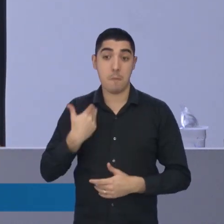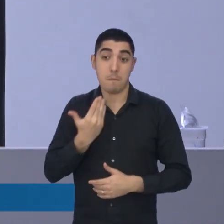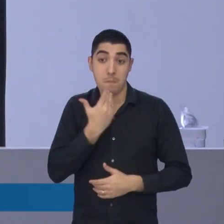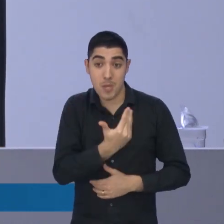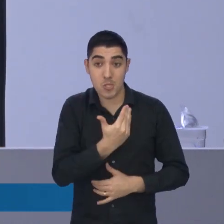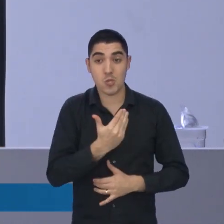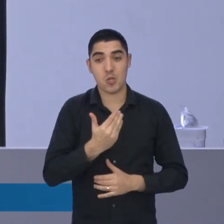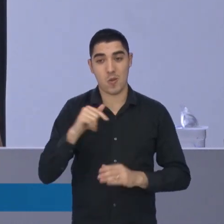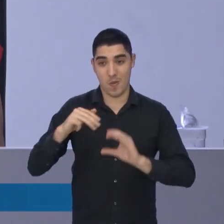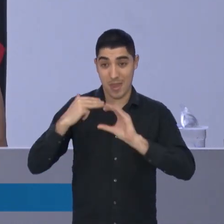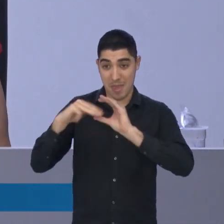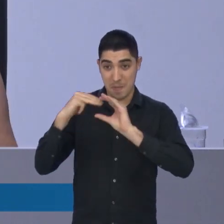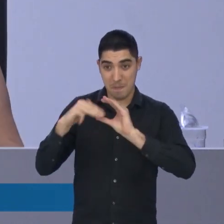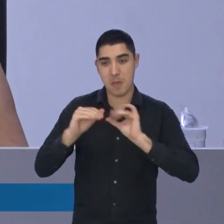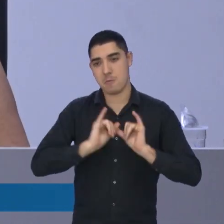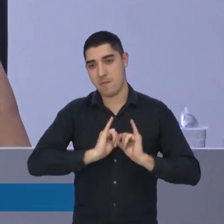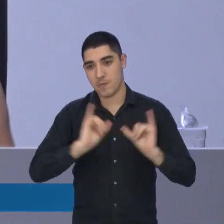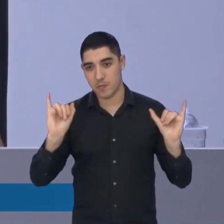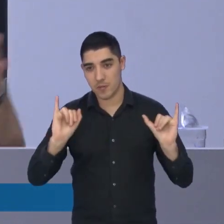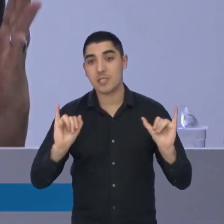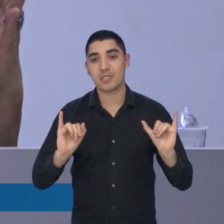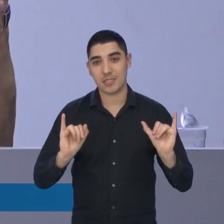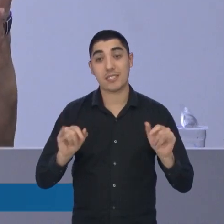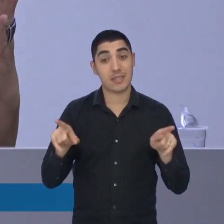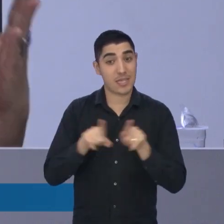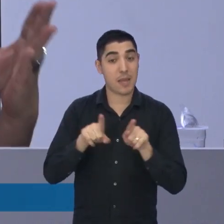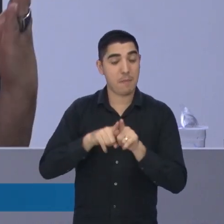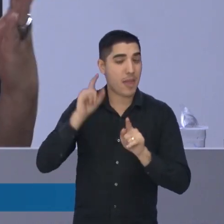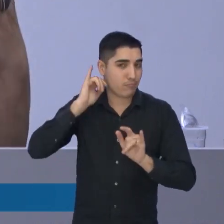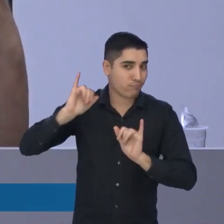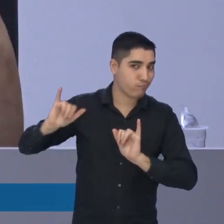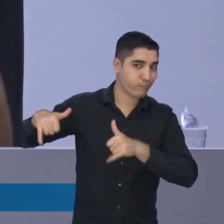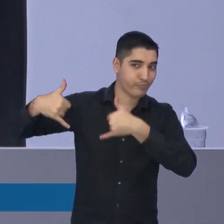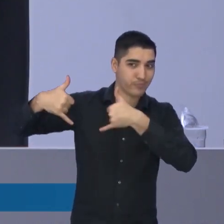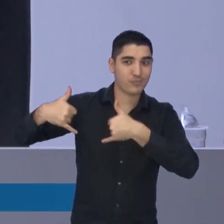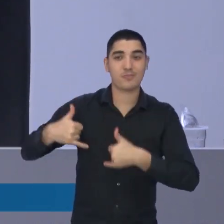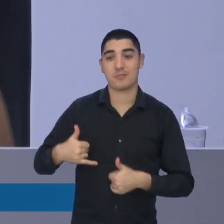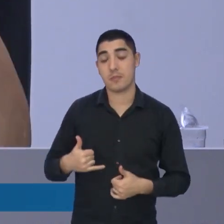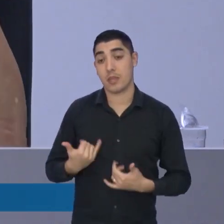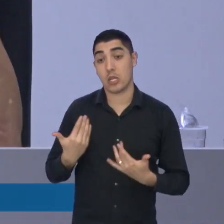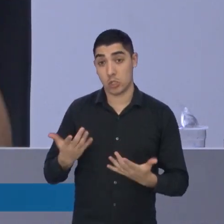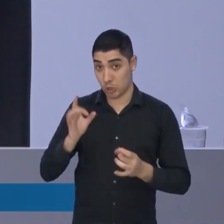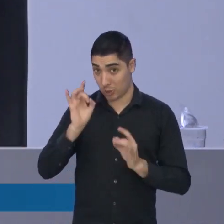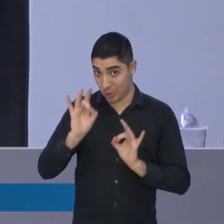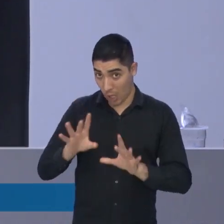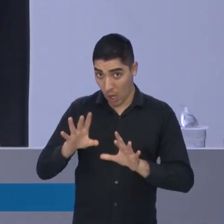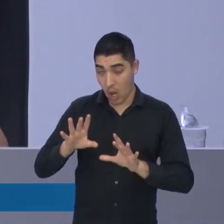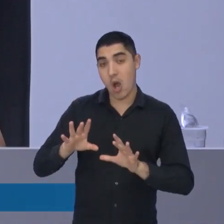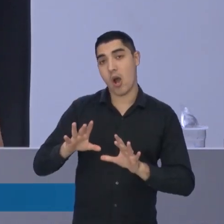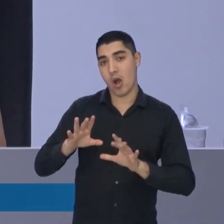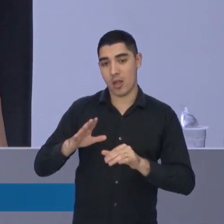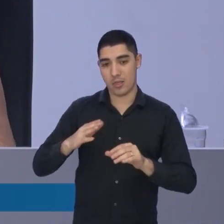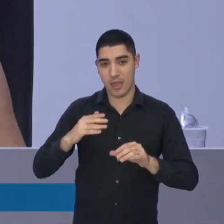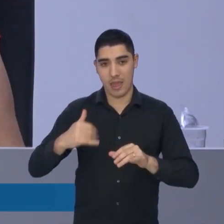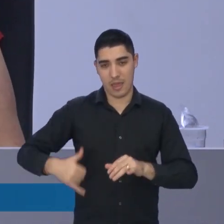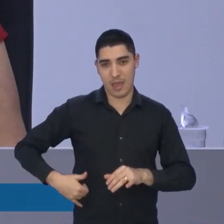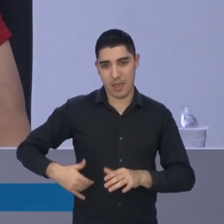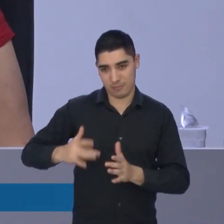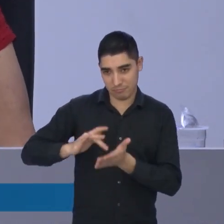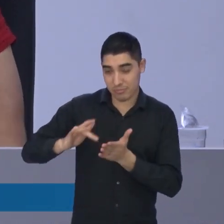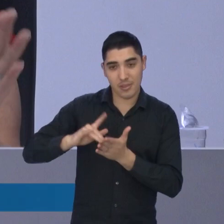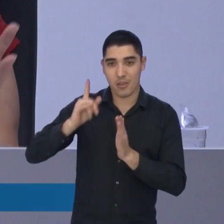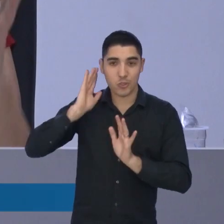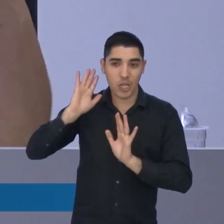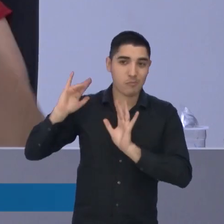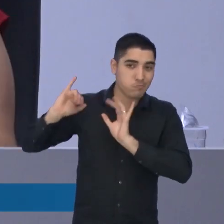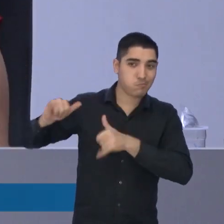de e-mails e por telefone, né? Não só e-mail, mas ele me ligou e eu falei com ele.